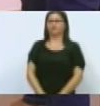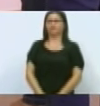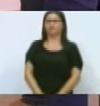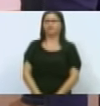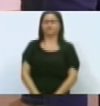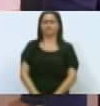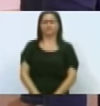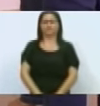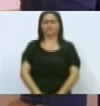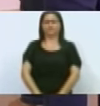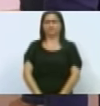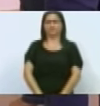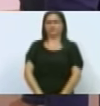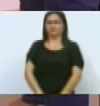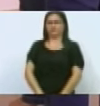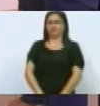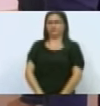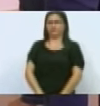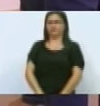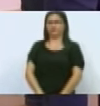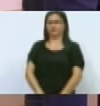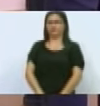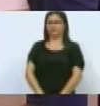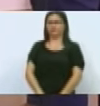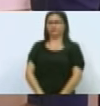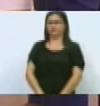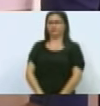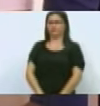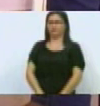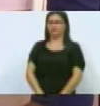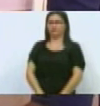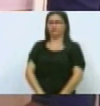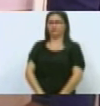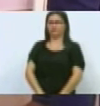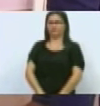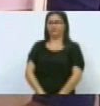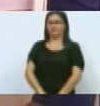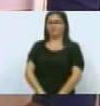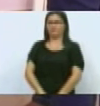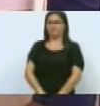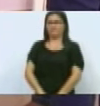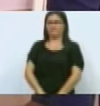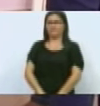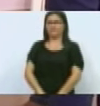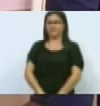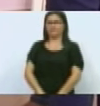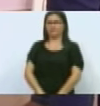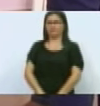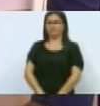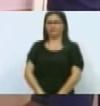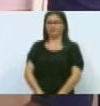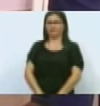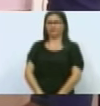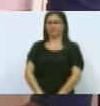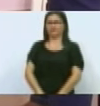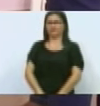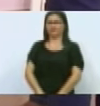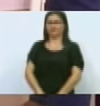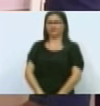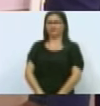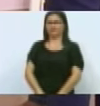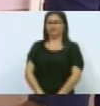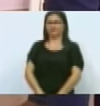e a gente começou a olhar, a se conhecer, né, e foi conversando, bate-papo,